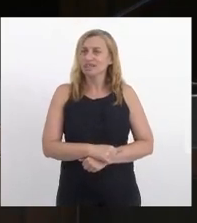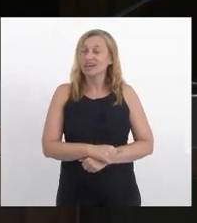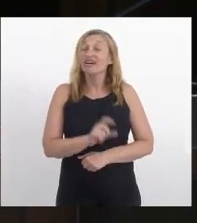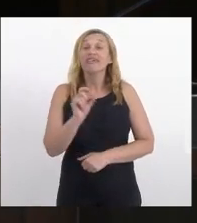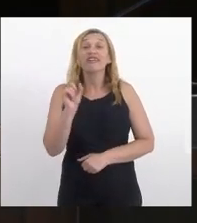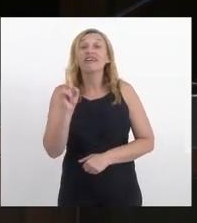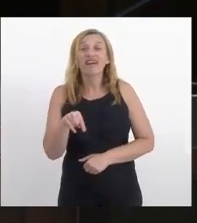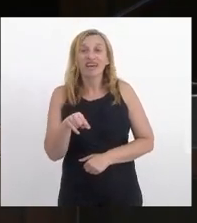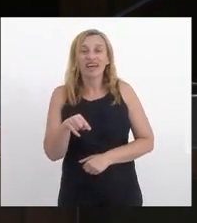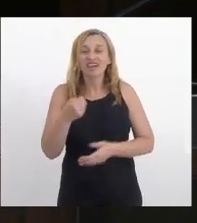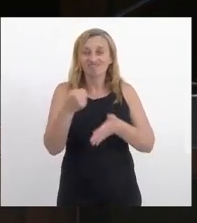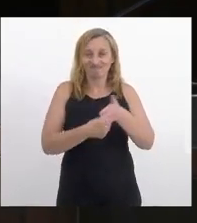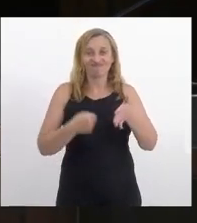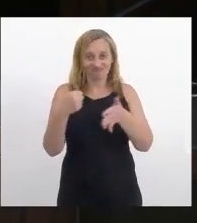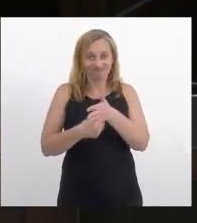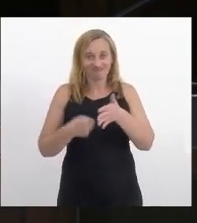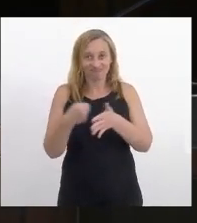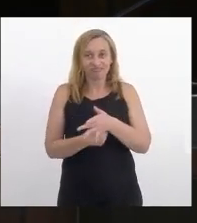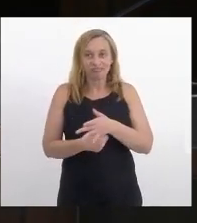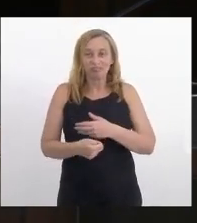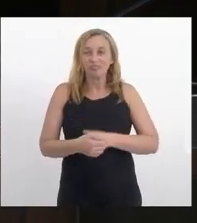que é essa luta.